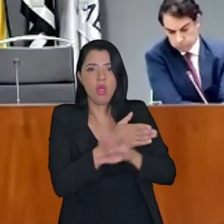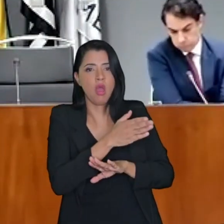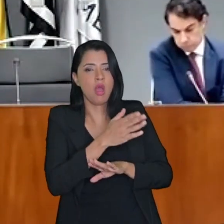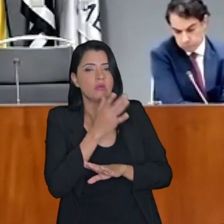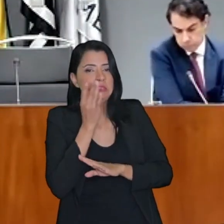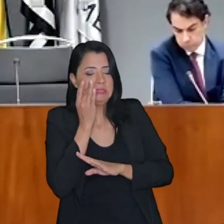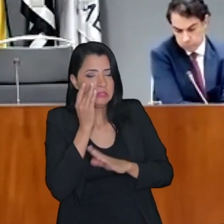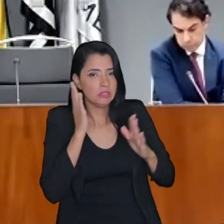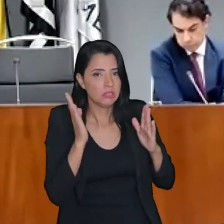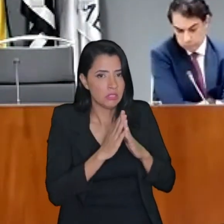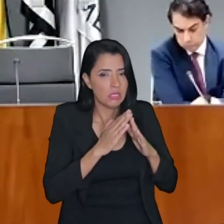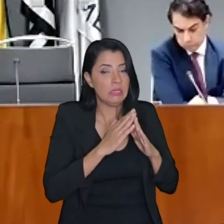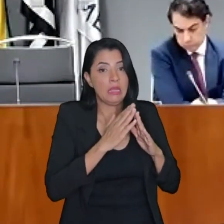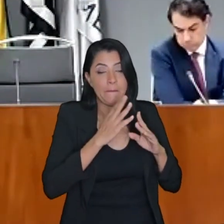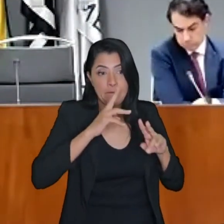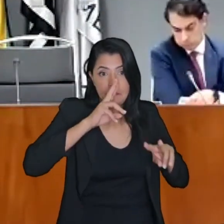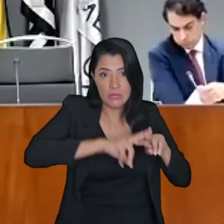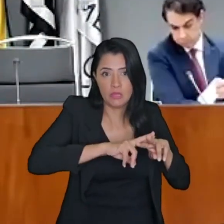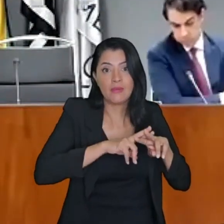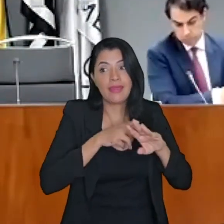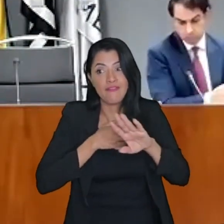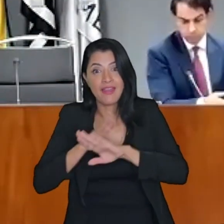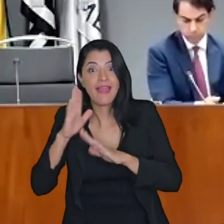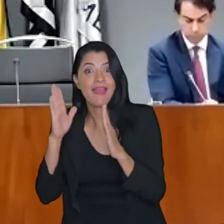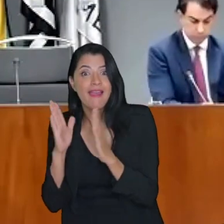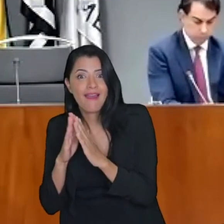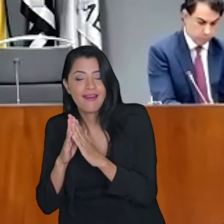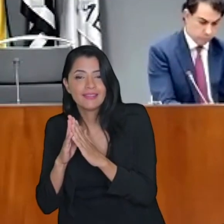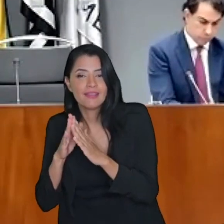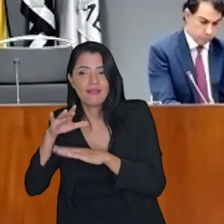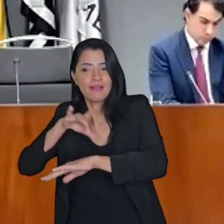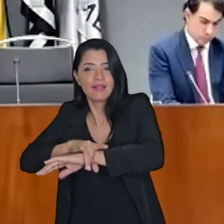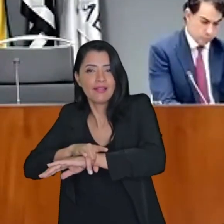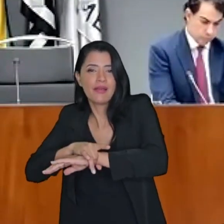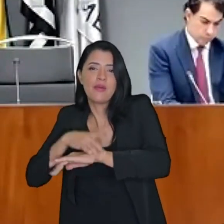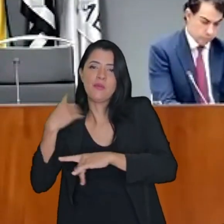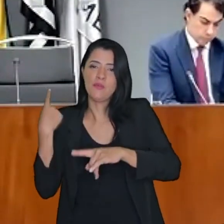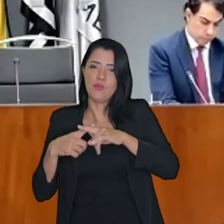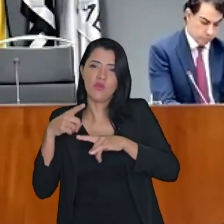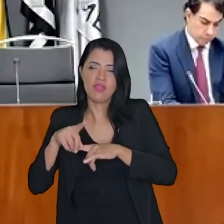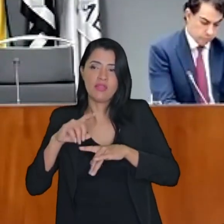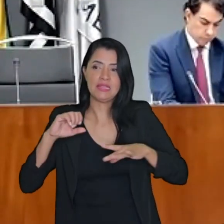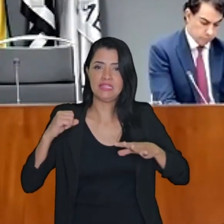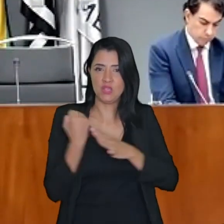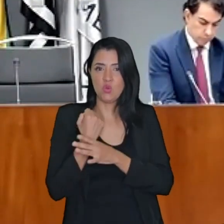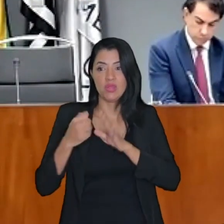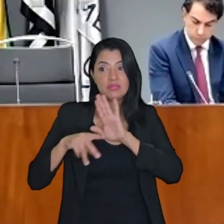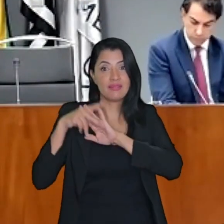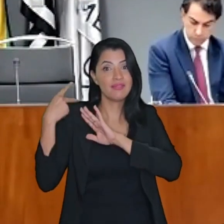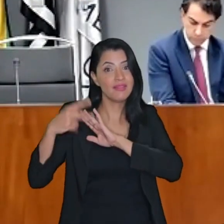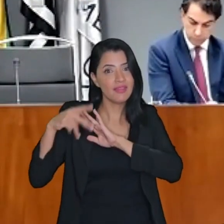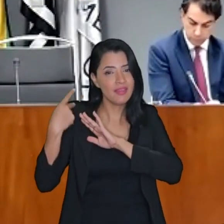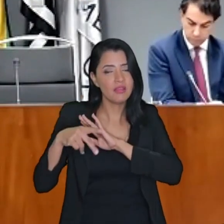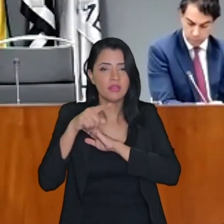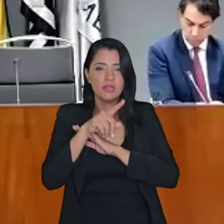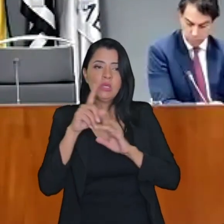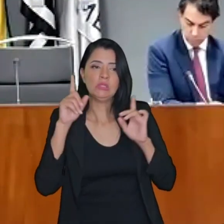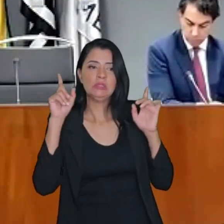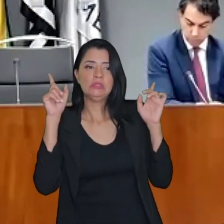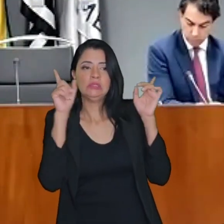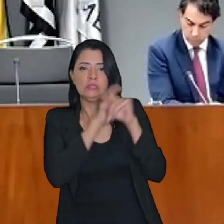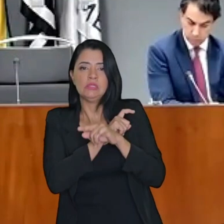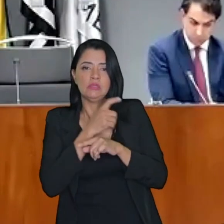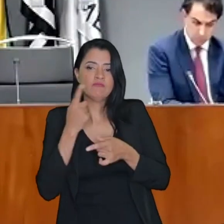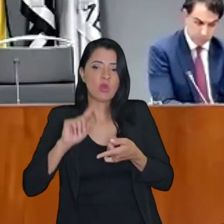prisional, ele quer cumprir pena em casa, inclusive por uma razão de segurança própria, então isso dificultou um pouco